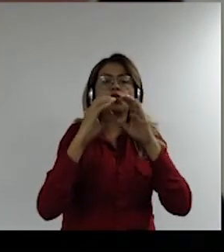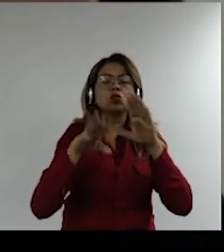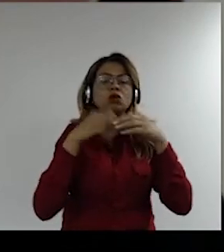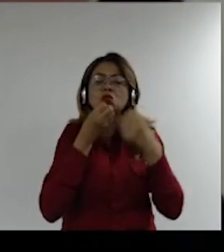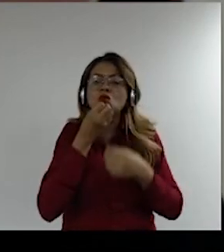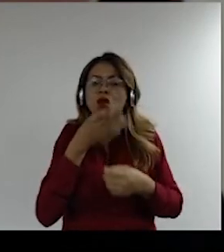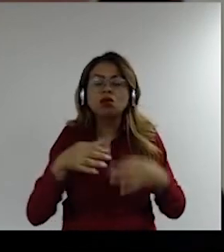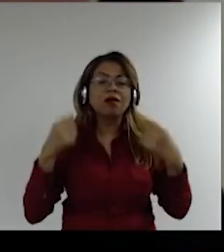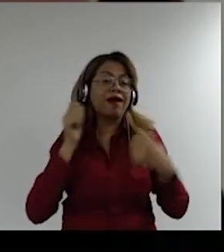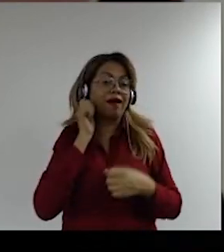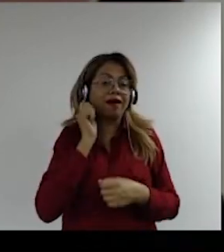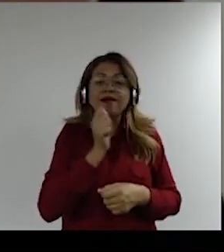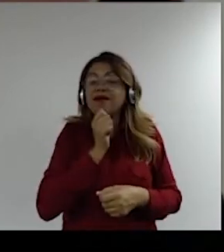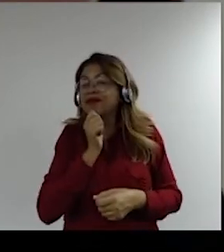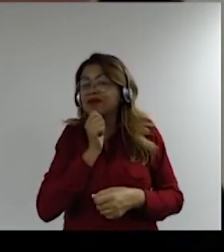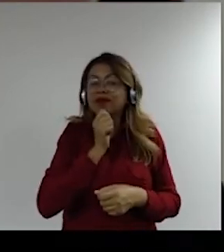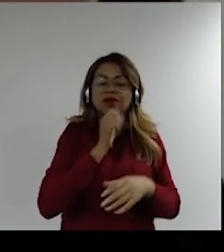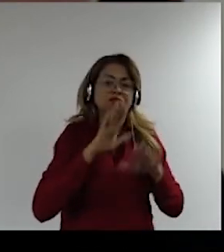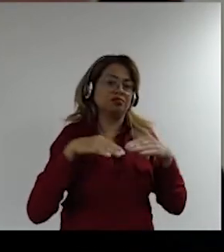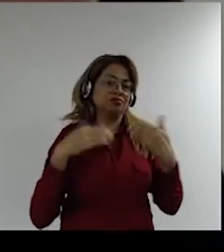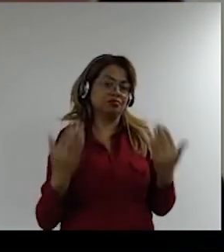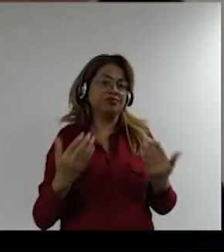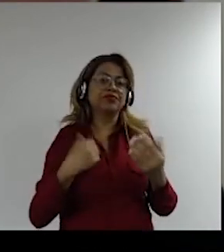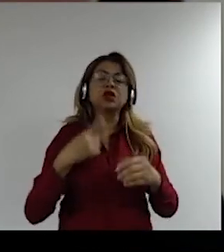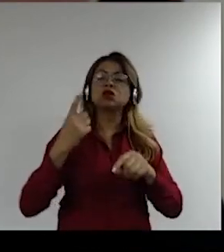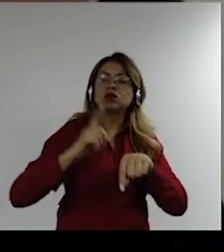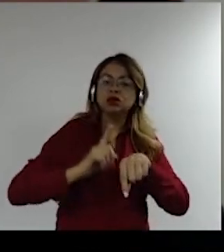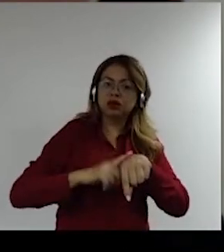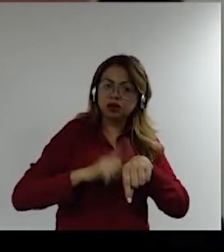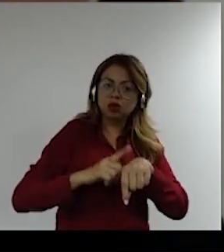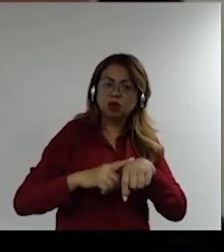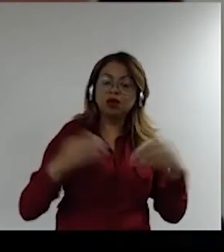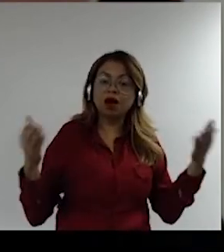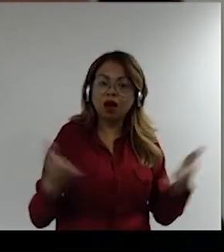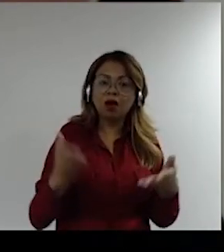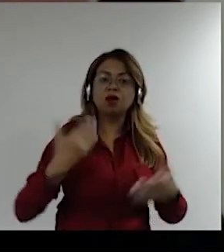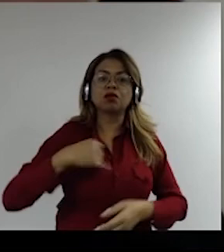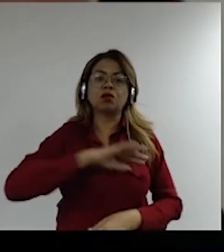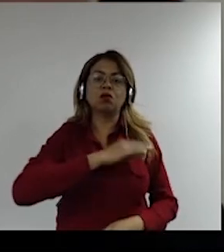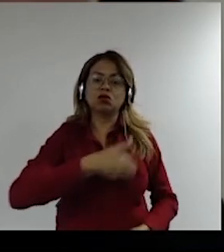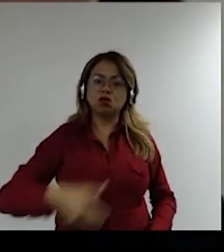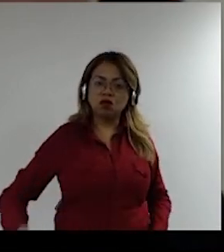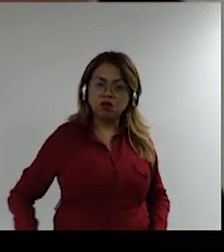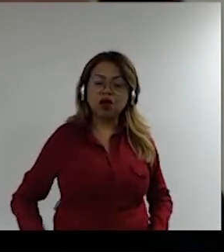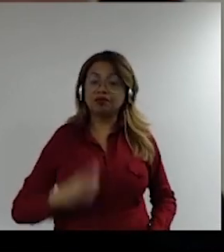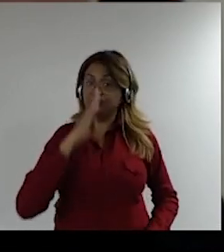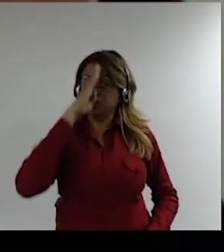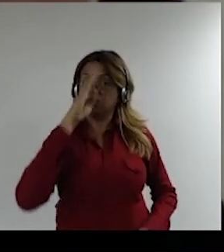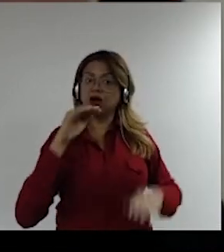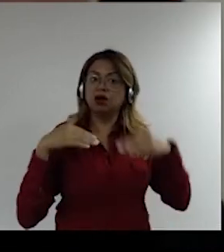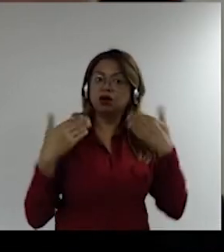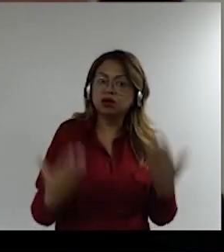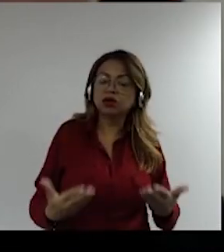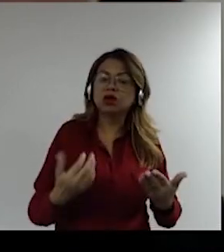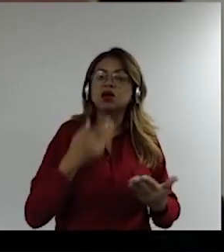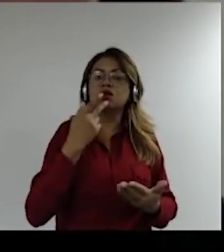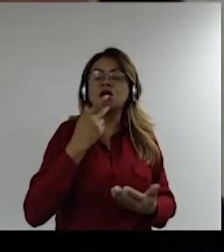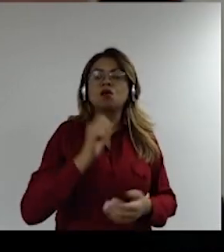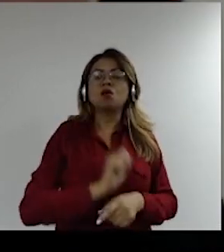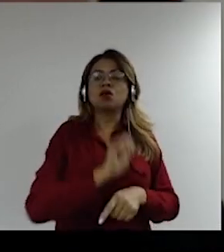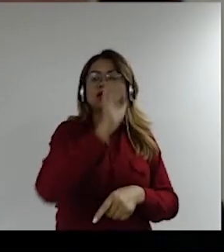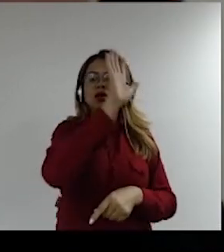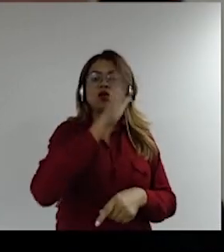que nesse momento talvez fosse interessante que o governo, os nossos governos municipais, estaduais e federal,